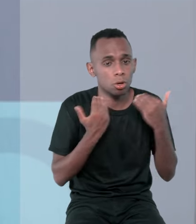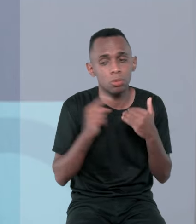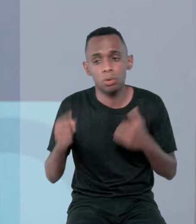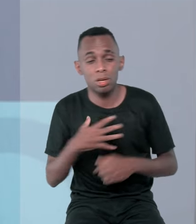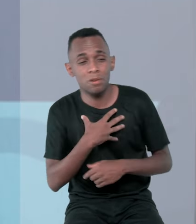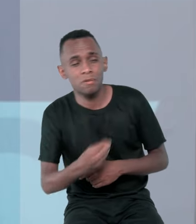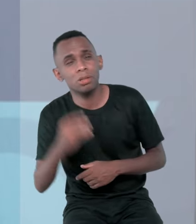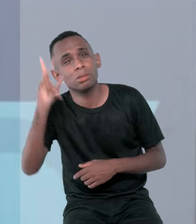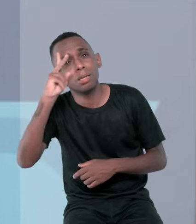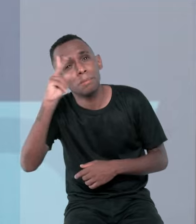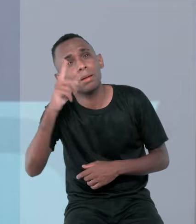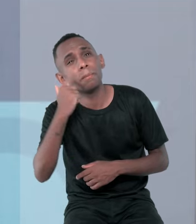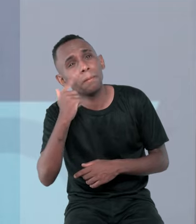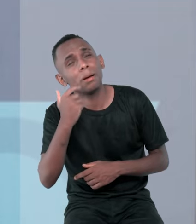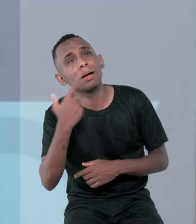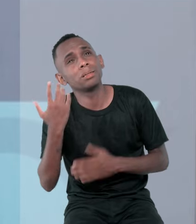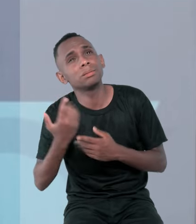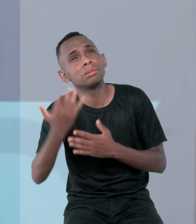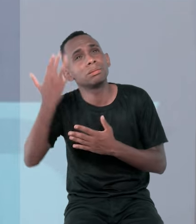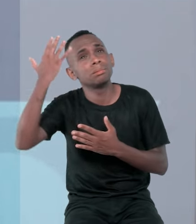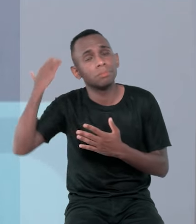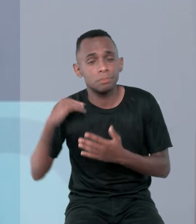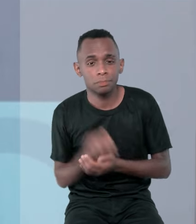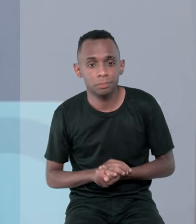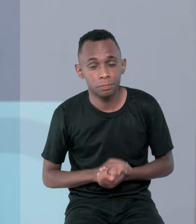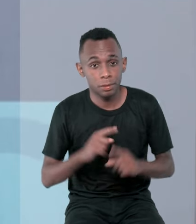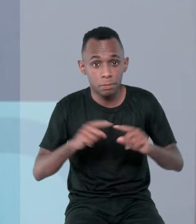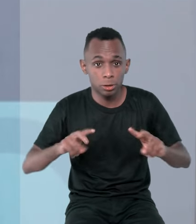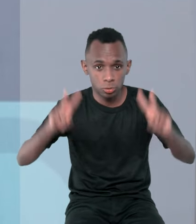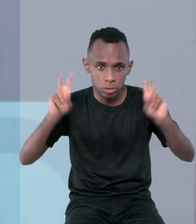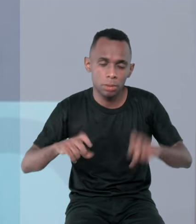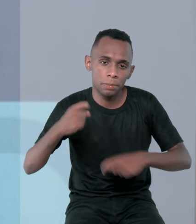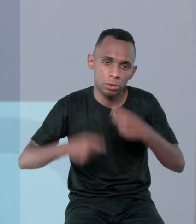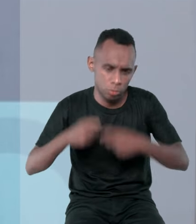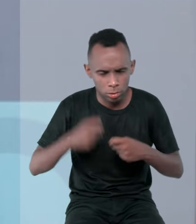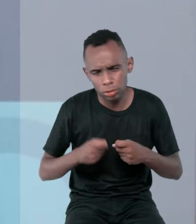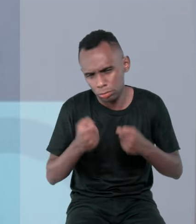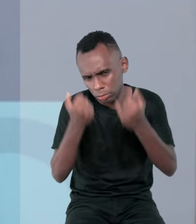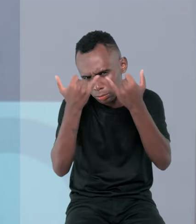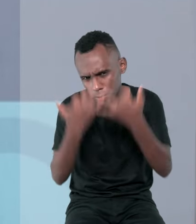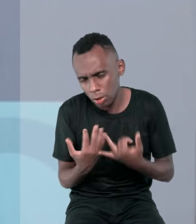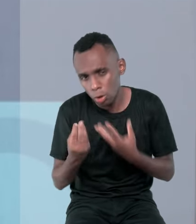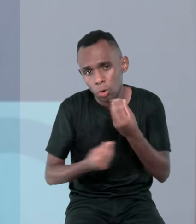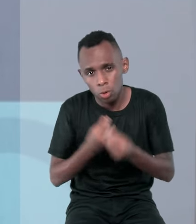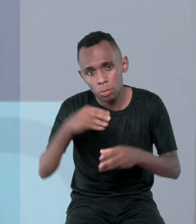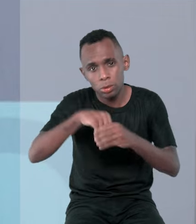vai rememorando a vida desse pai. Agora, a questão da sexualidade, eu já falei como é que ela aparece no